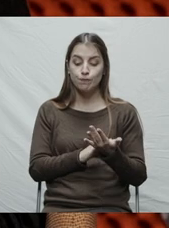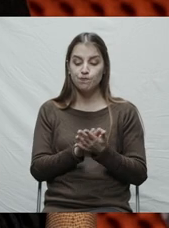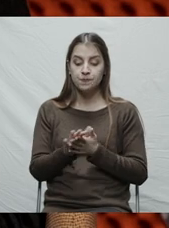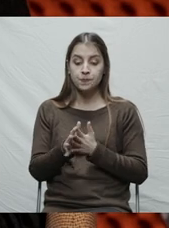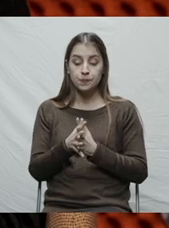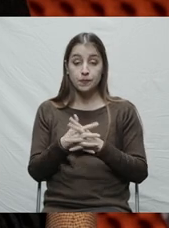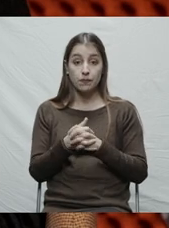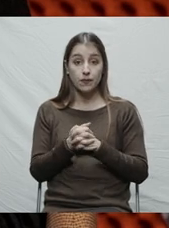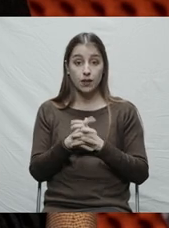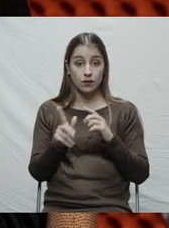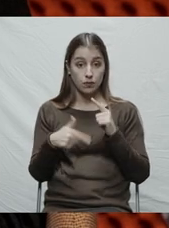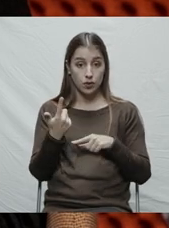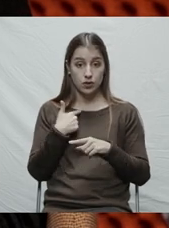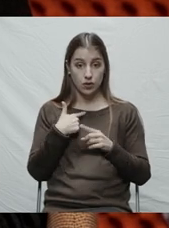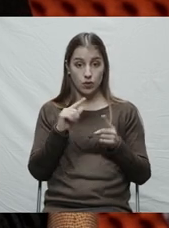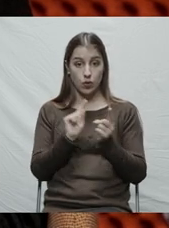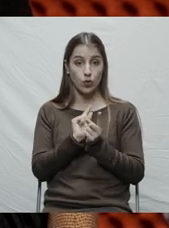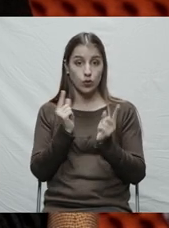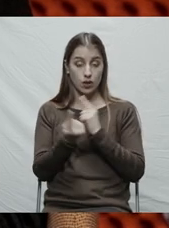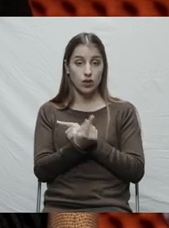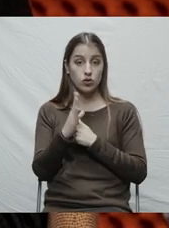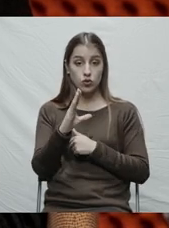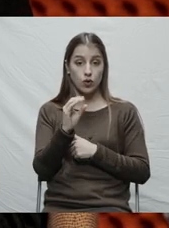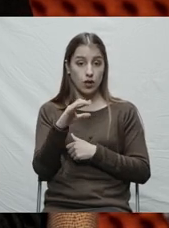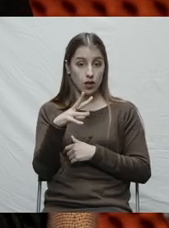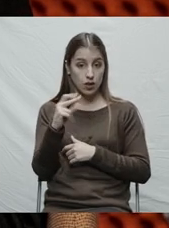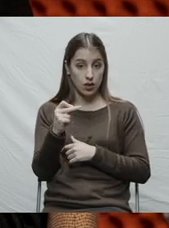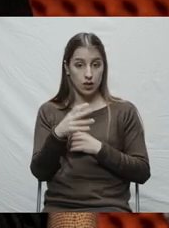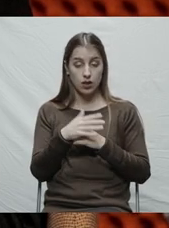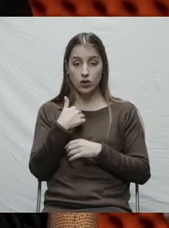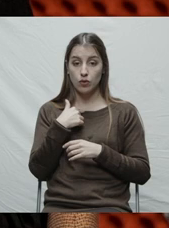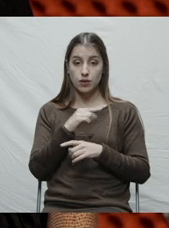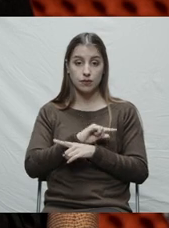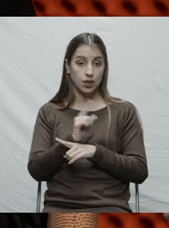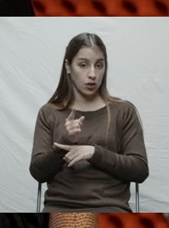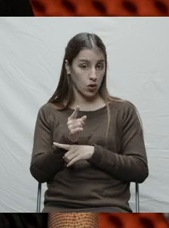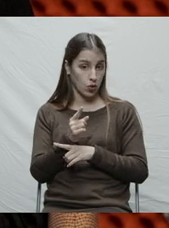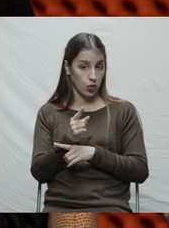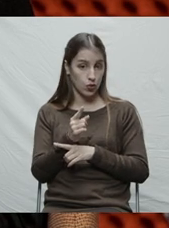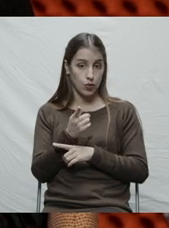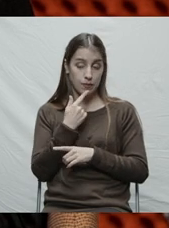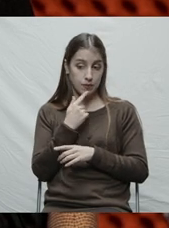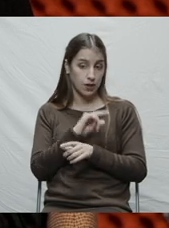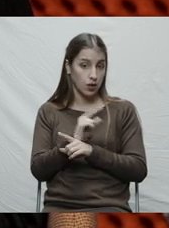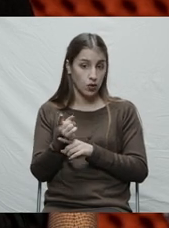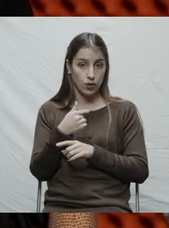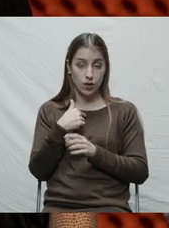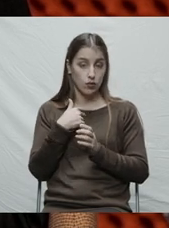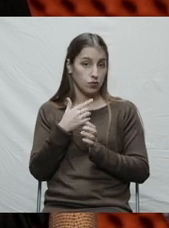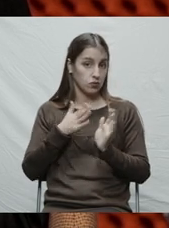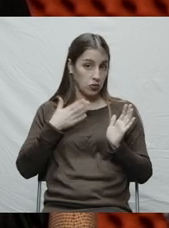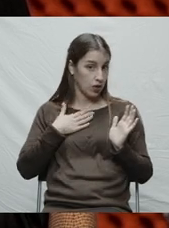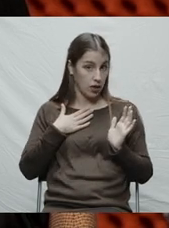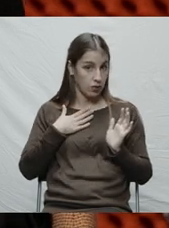da Joana, não tenho, ou muito cedo percebi que o meu interesse não é a